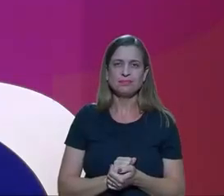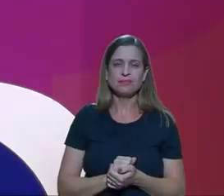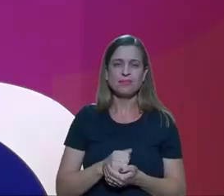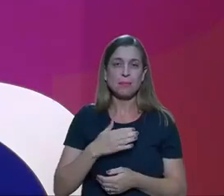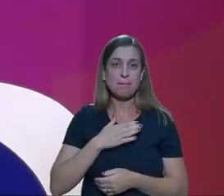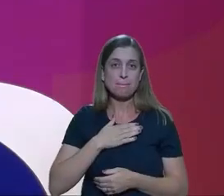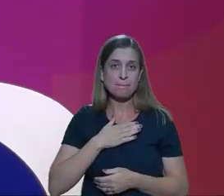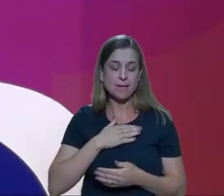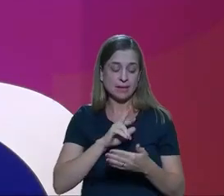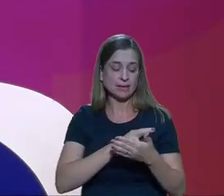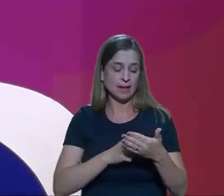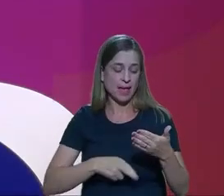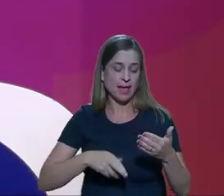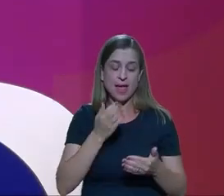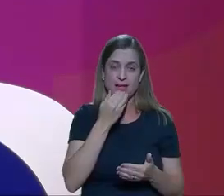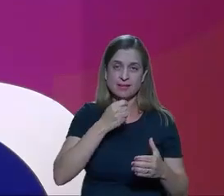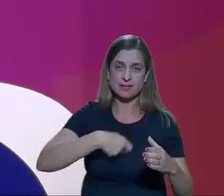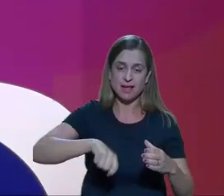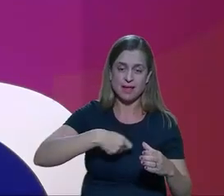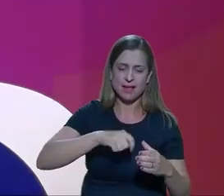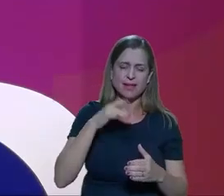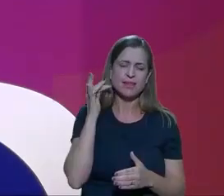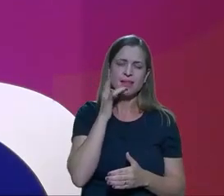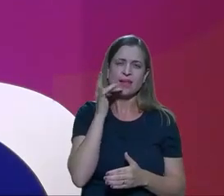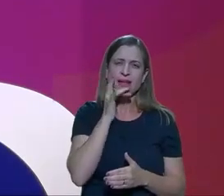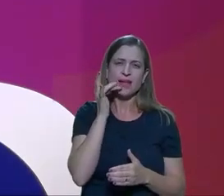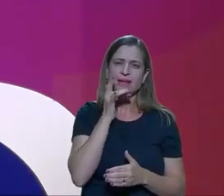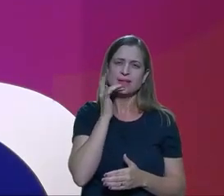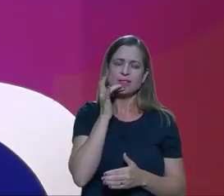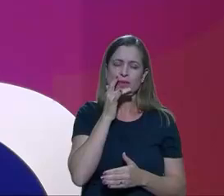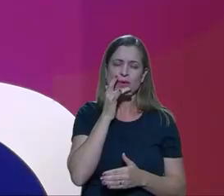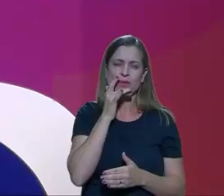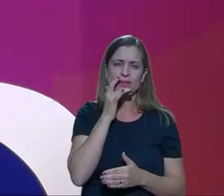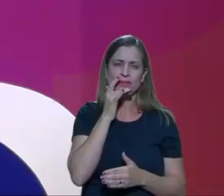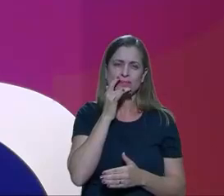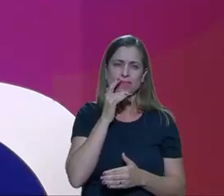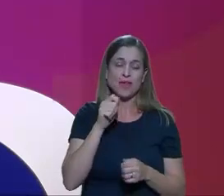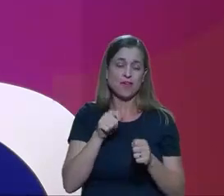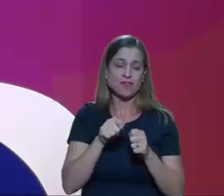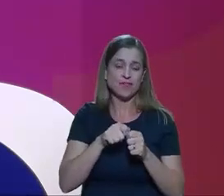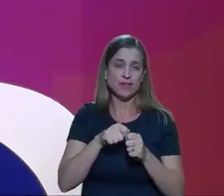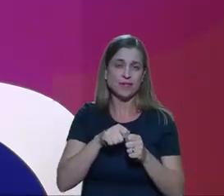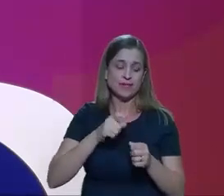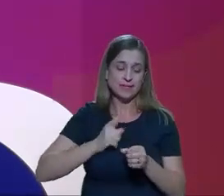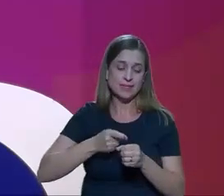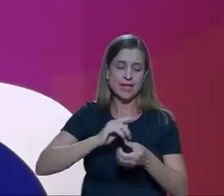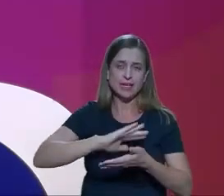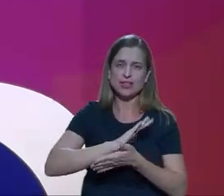Minhas receitas deliciosas tornaram minha Araxá um doce